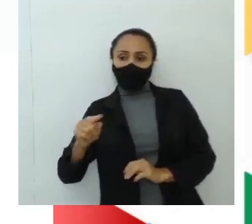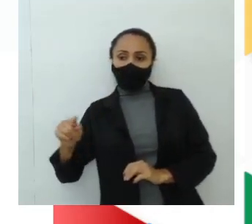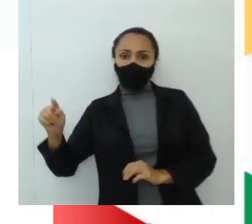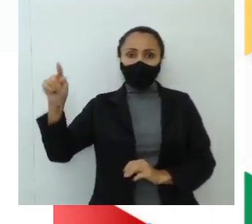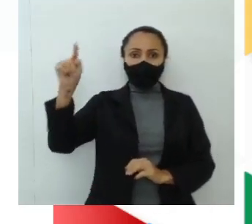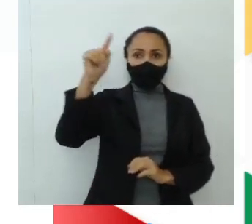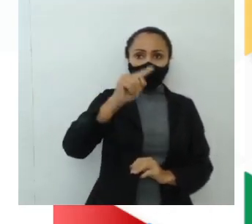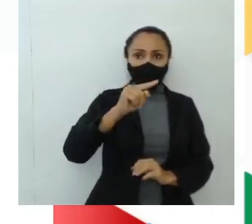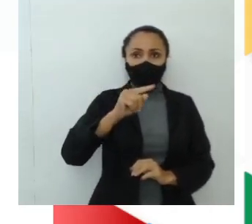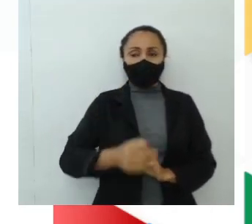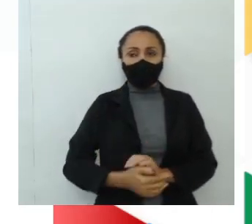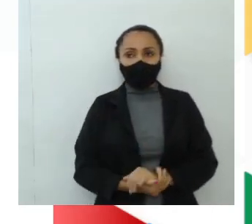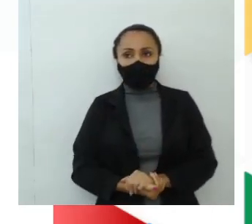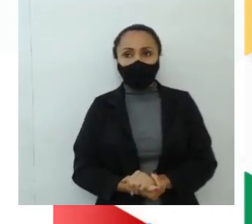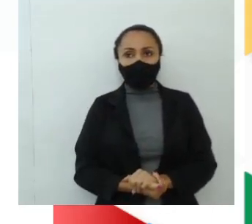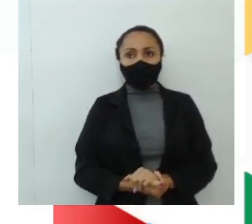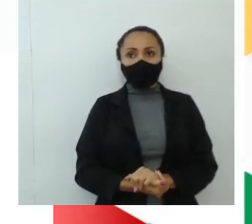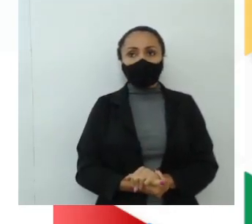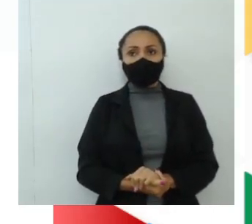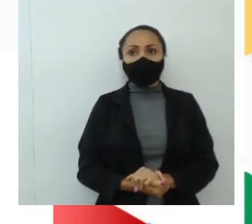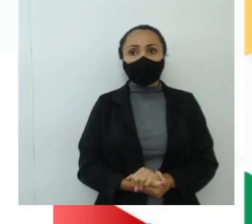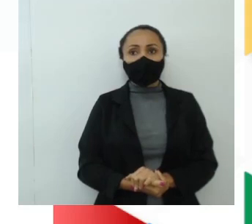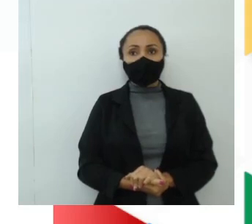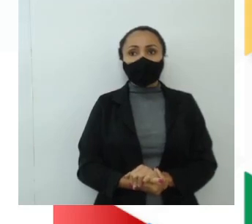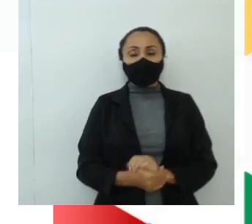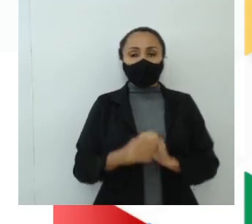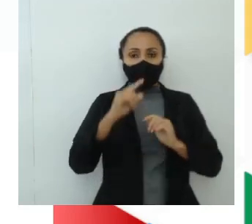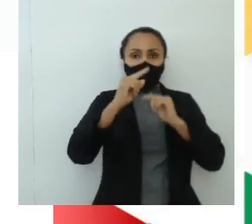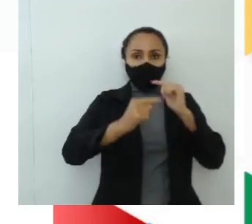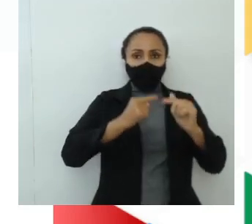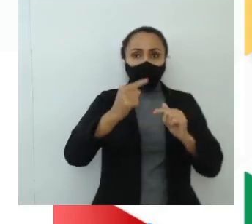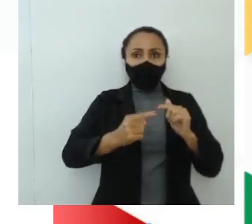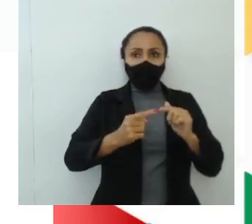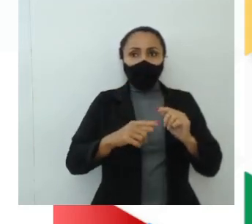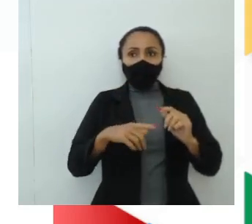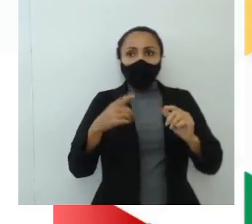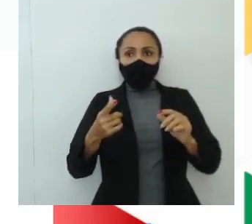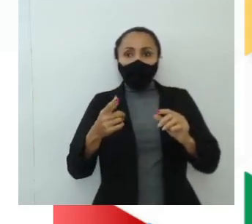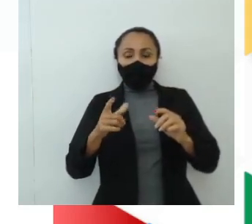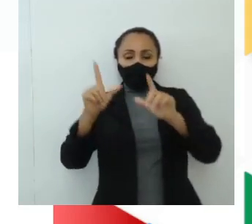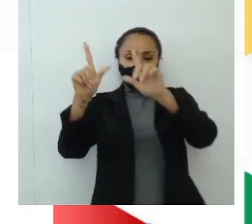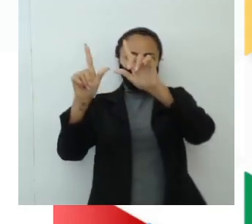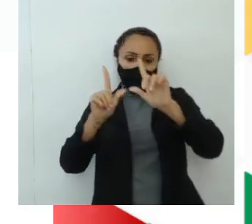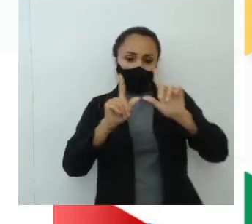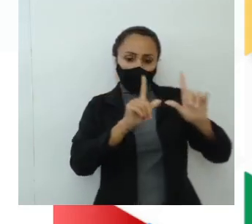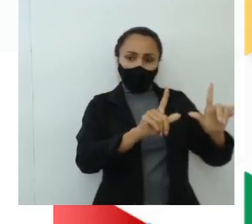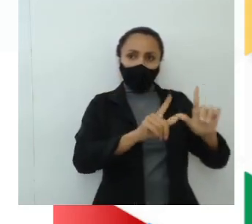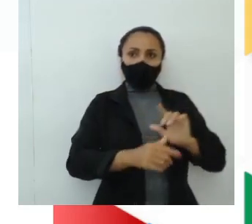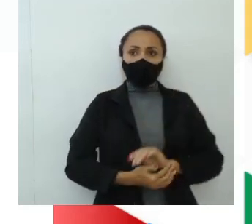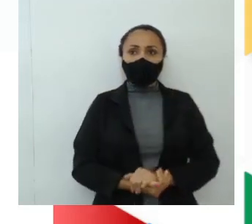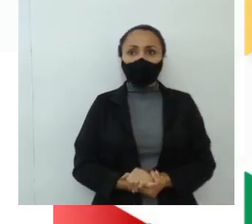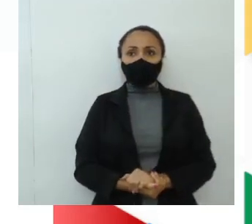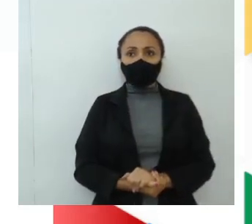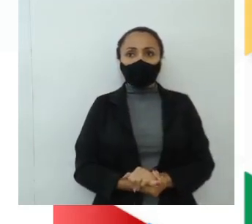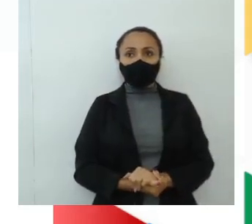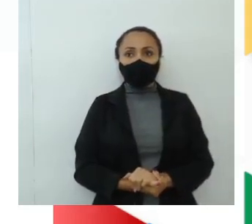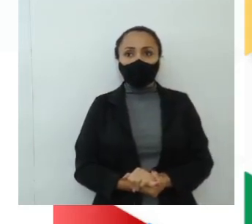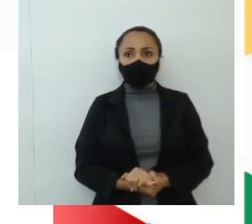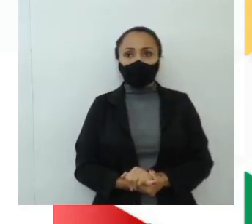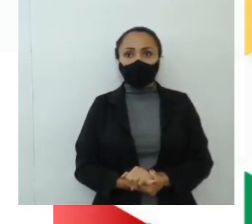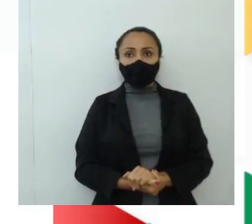figura. Gostou da animação? Girei. Depois, ele vai virar essa figura aí, ó. Tá vendo que